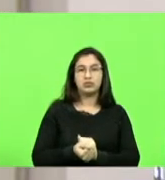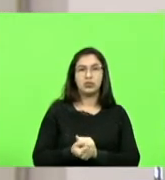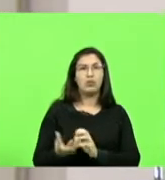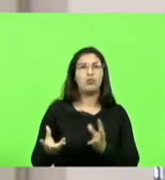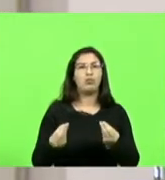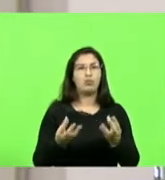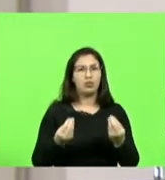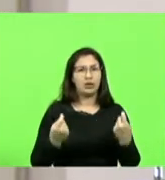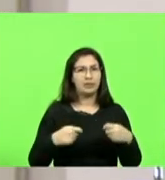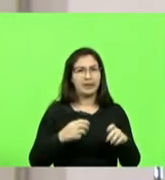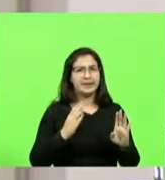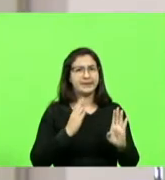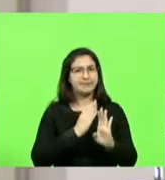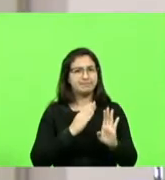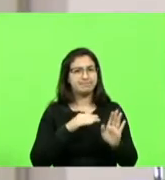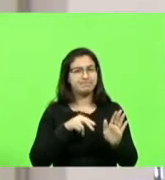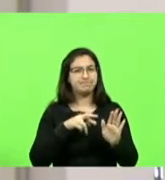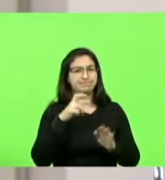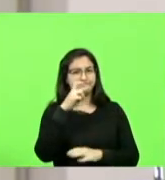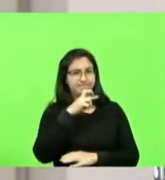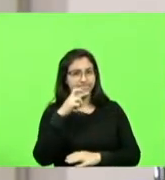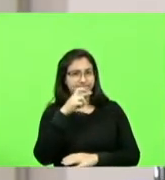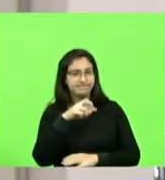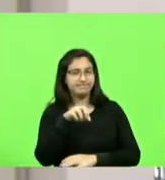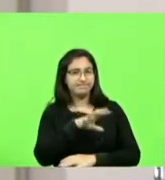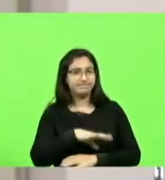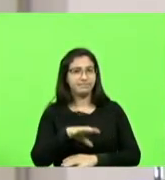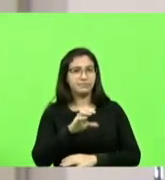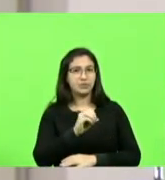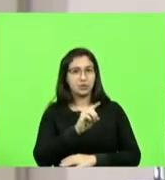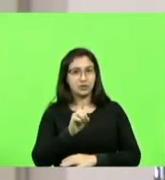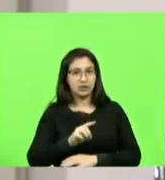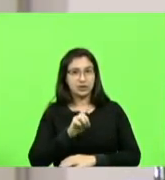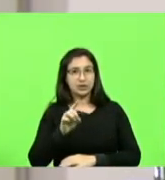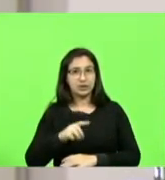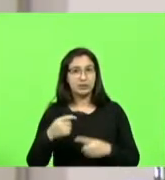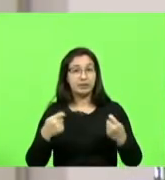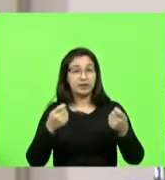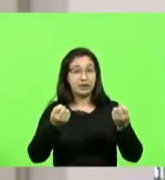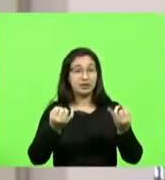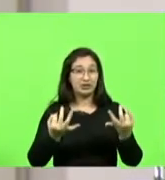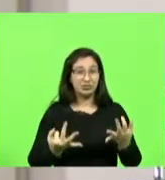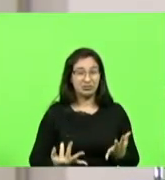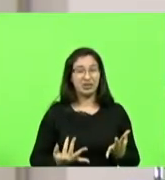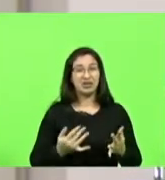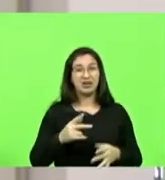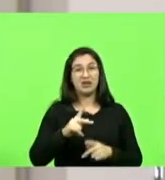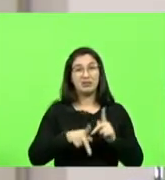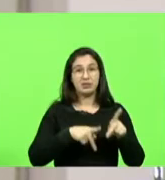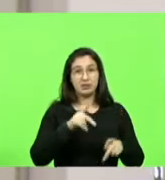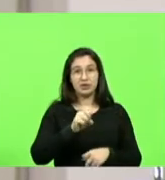ser investigada no SAMU, a OZZ tem que dar muitas explicações para os catarinenses, conte com a minha assinatura nessa